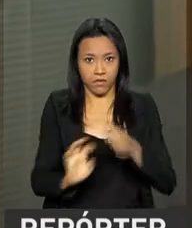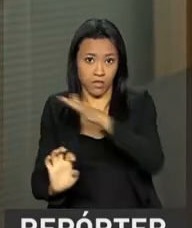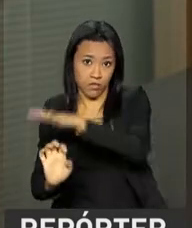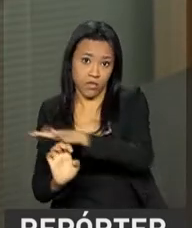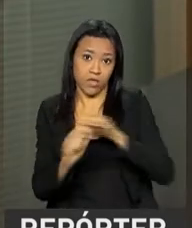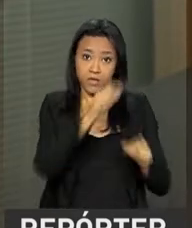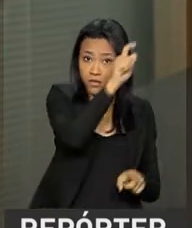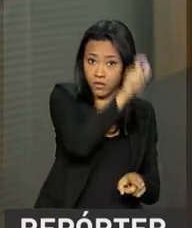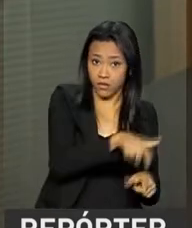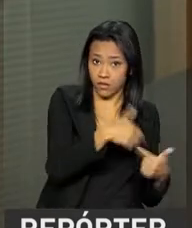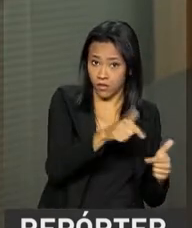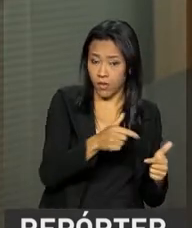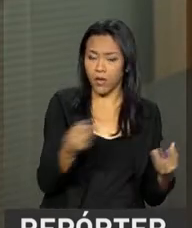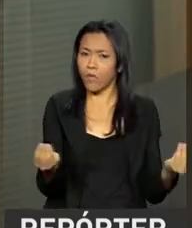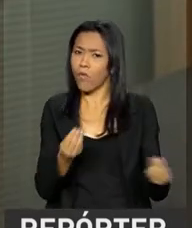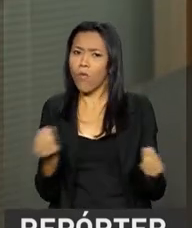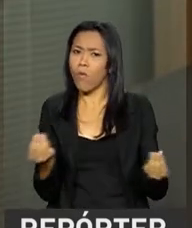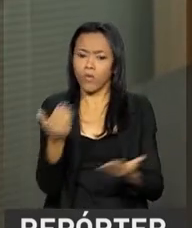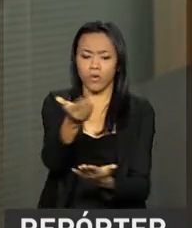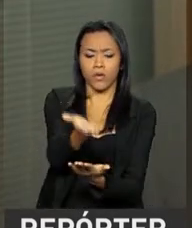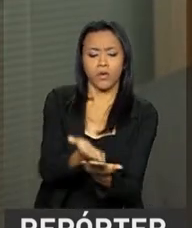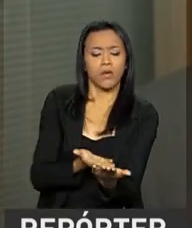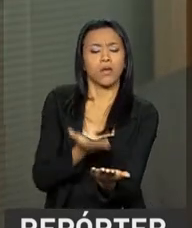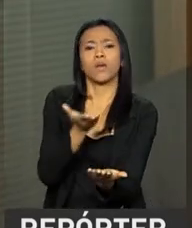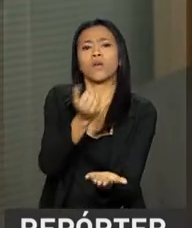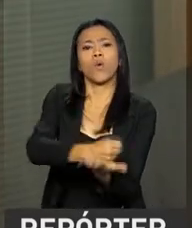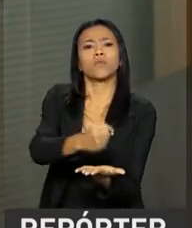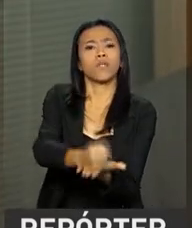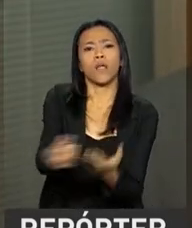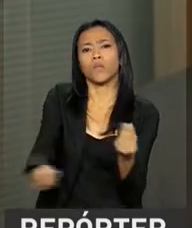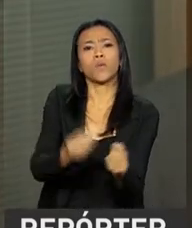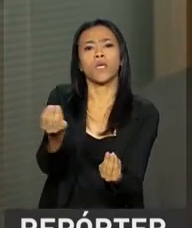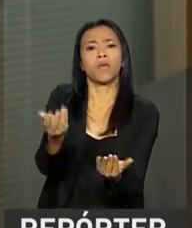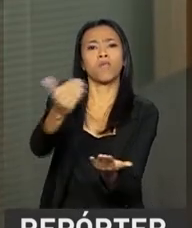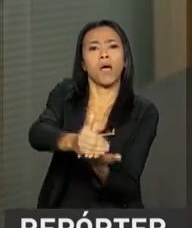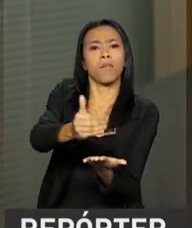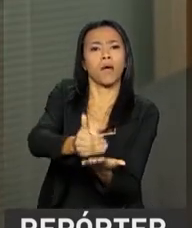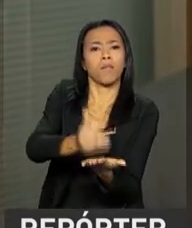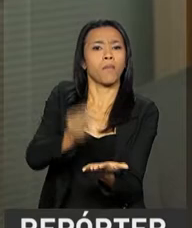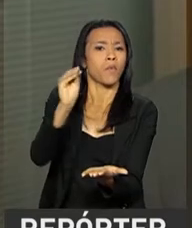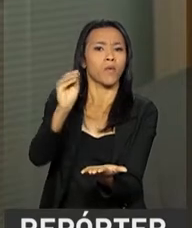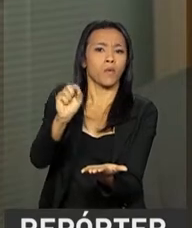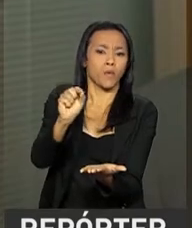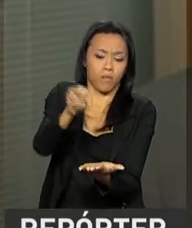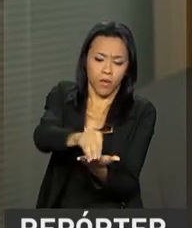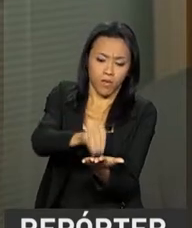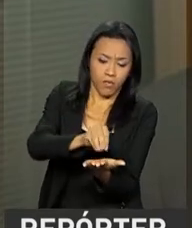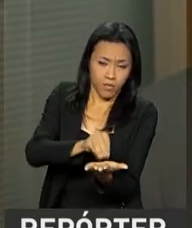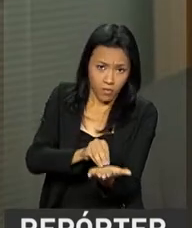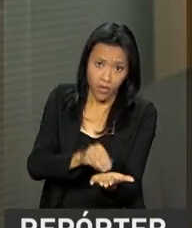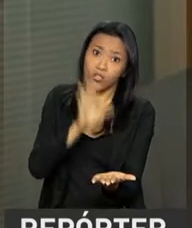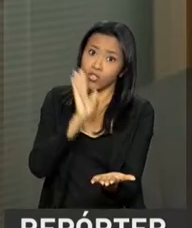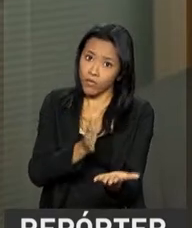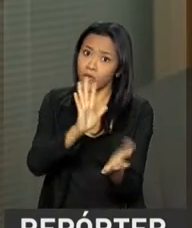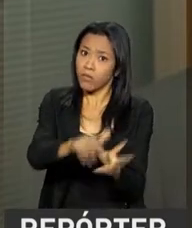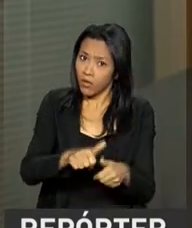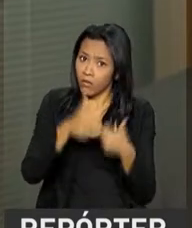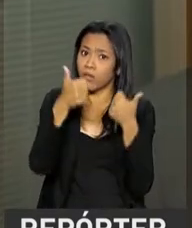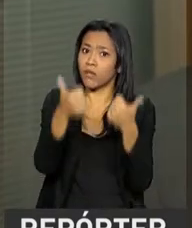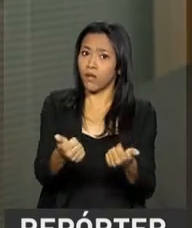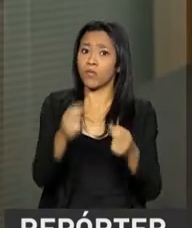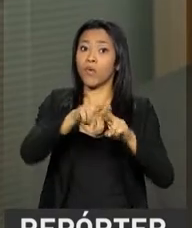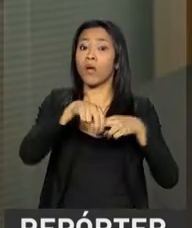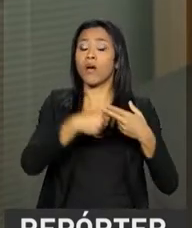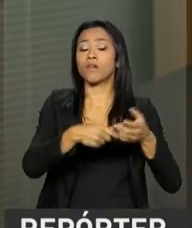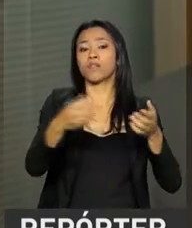pode constar de um contrato de trabalho, né? Isso tudo foi bastante dinamizado, foi bastante melhorado com a